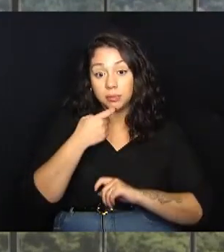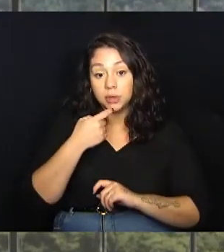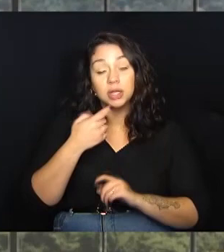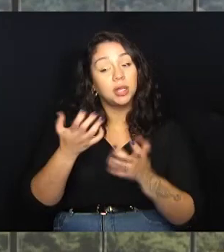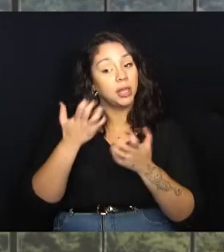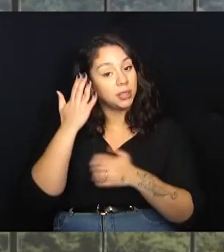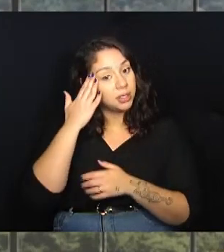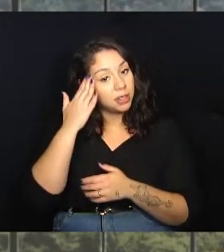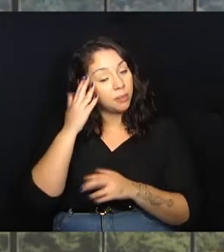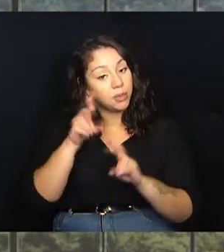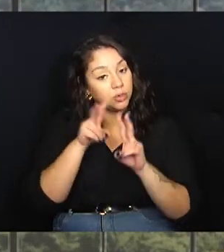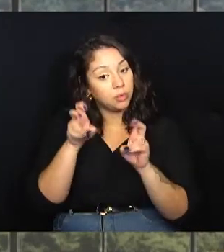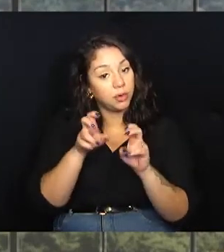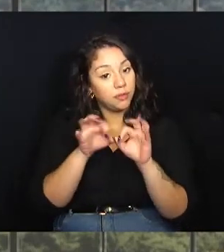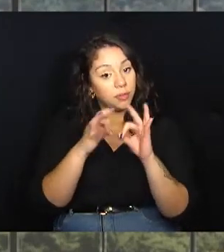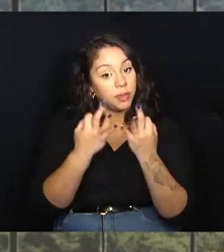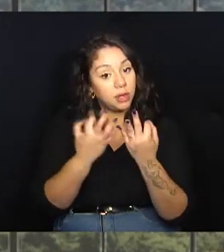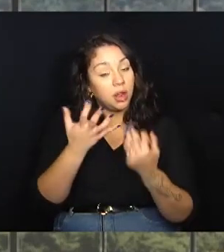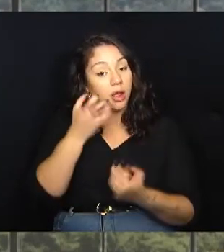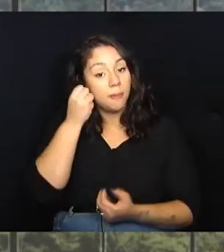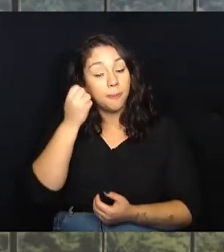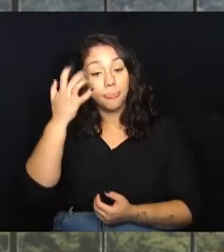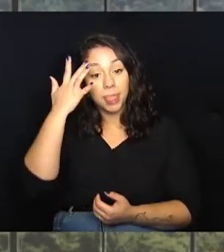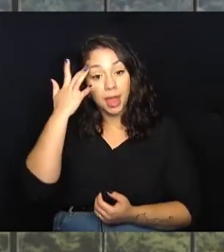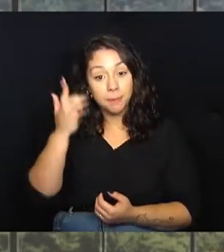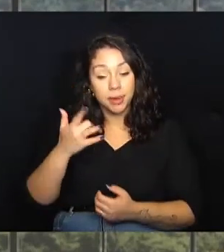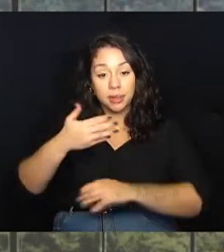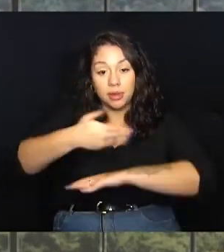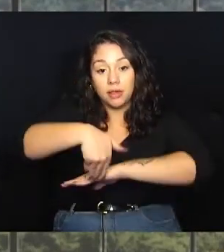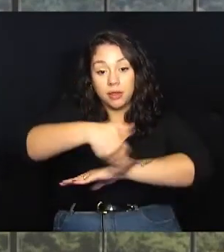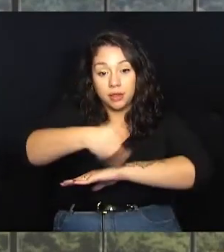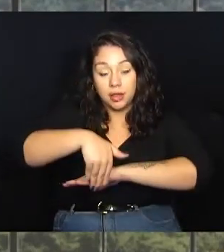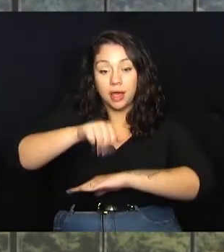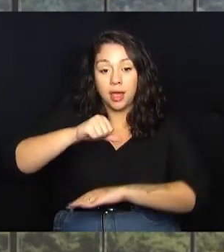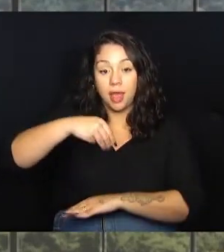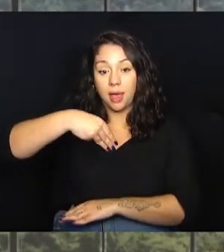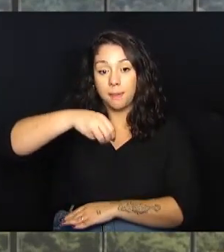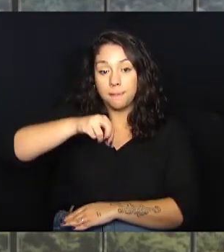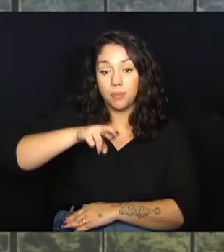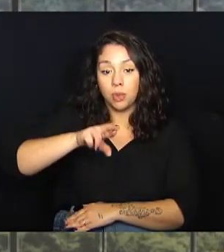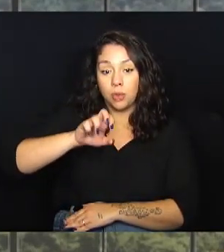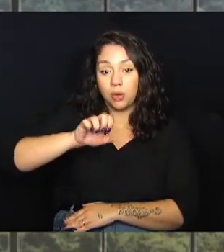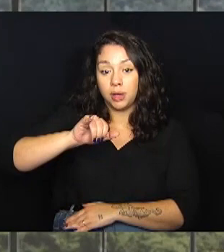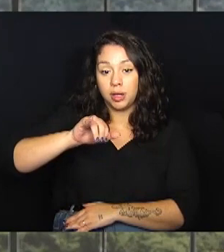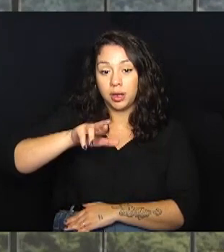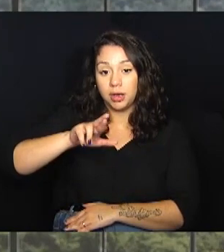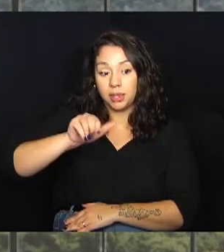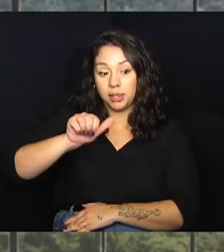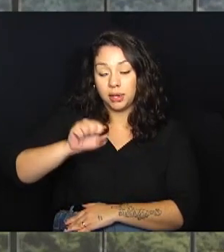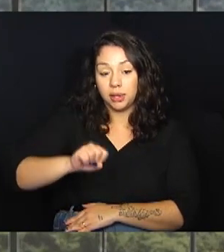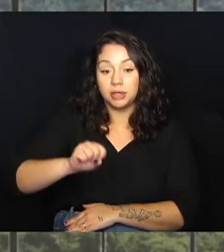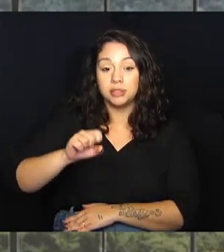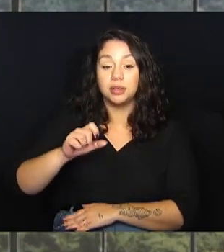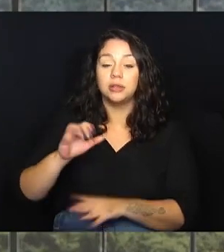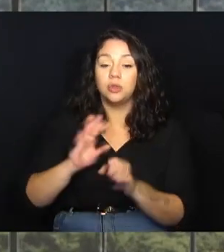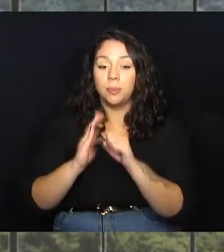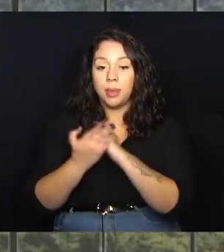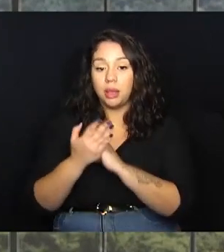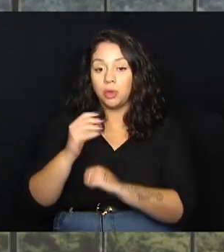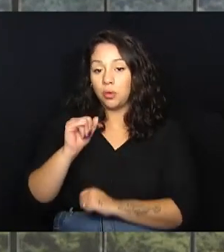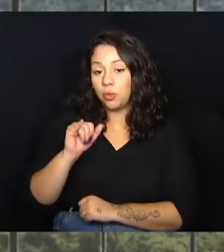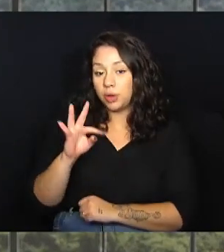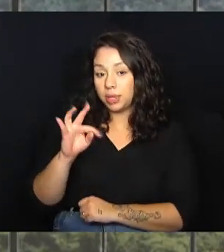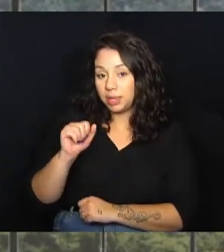família acolhedora, amanhã lá na Guardinha, na Avenida das Amoreiras, 165 no Parque Itália, um pouquinho para cima agora do